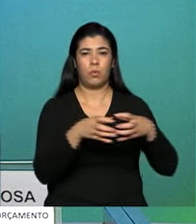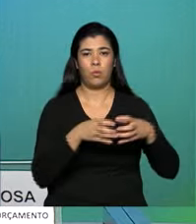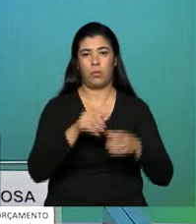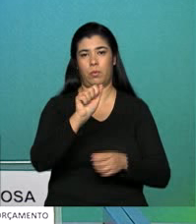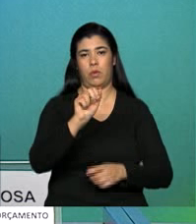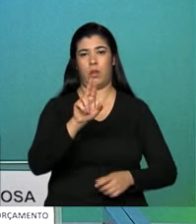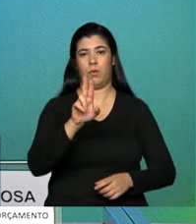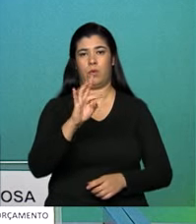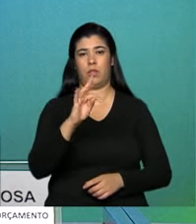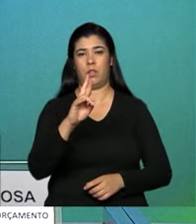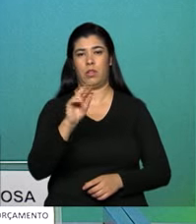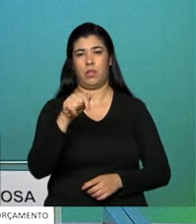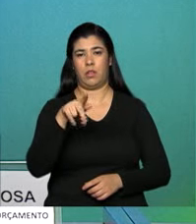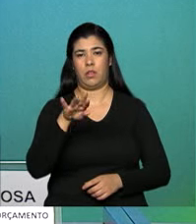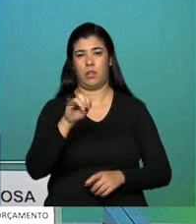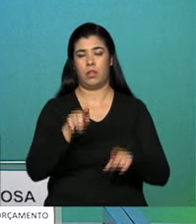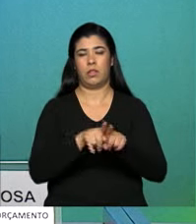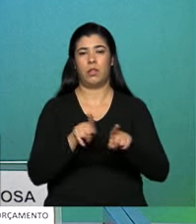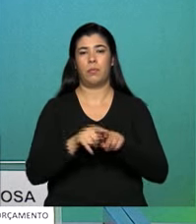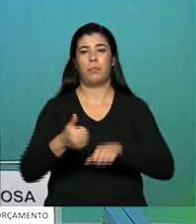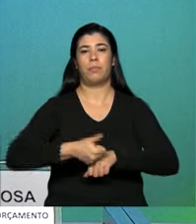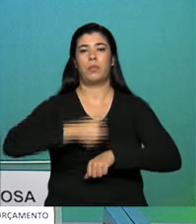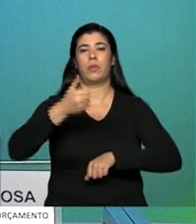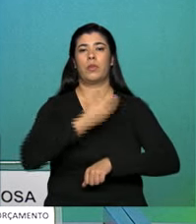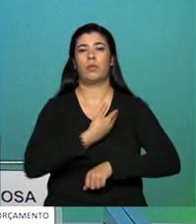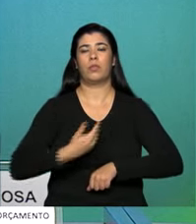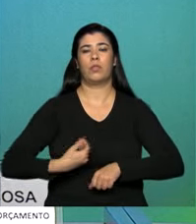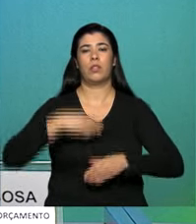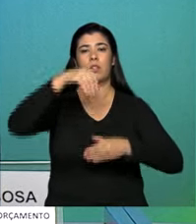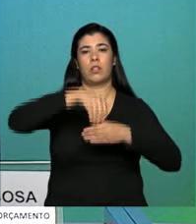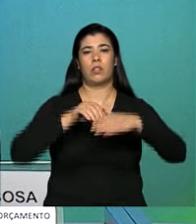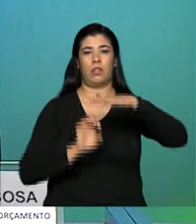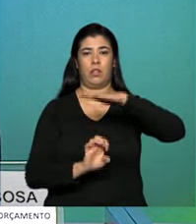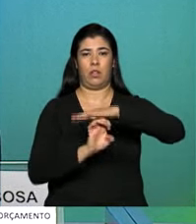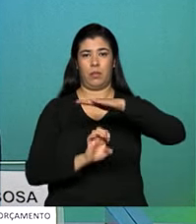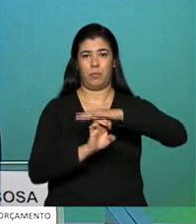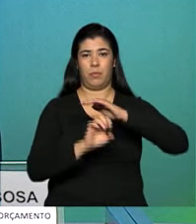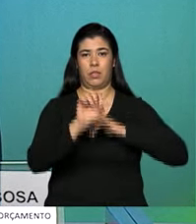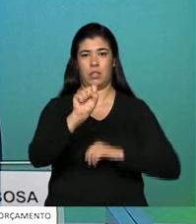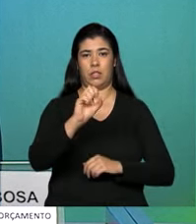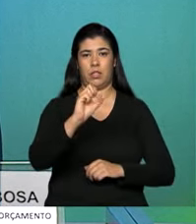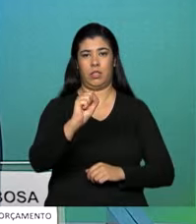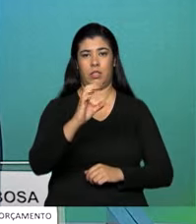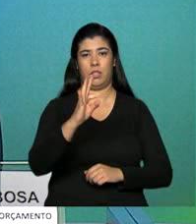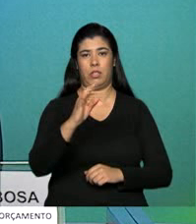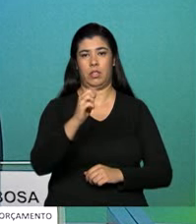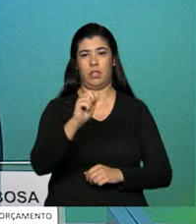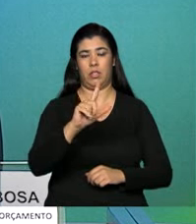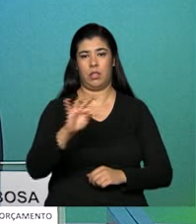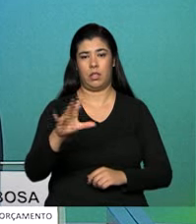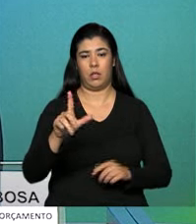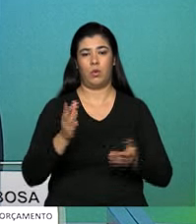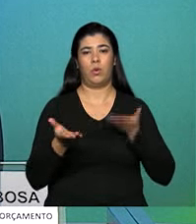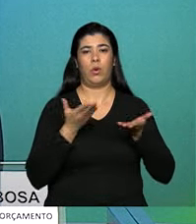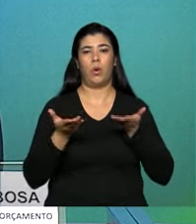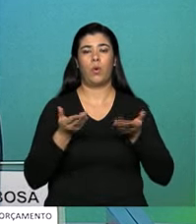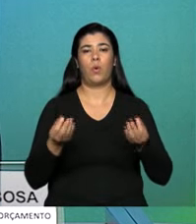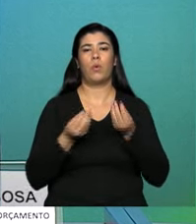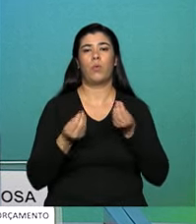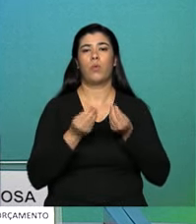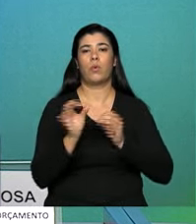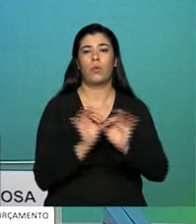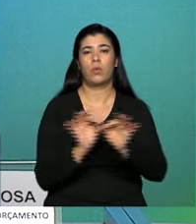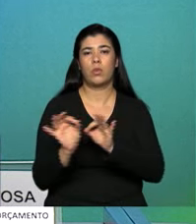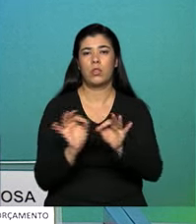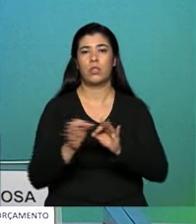governo federal envolve também uma melhor governança de empresas estatais é um processo que precisa ser construído a várias mãos precisa